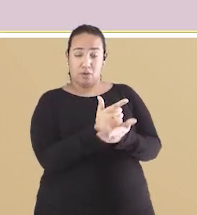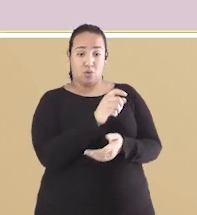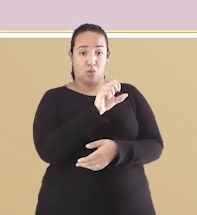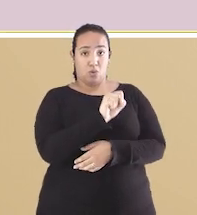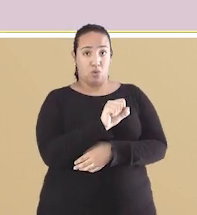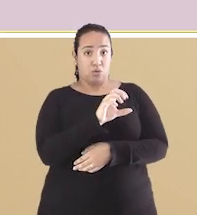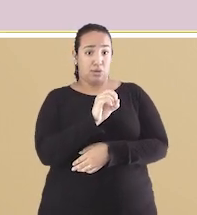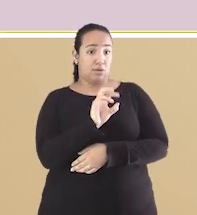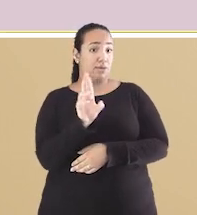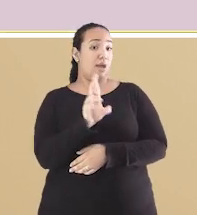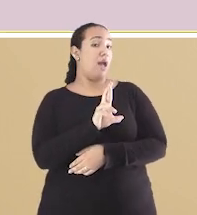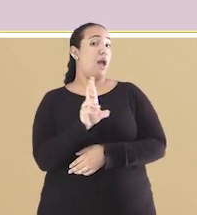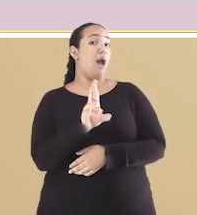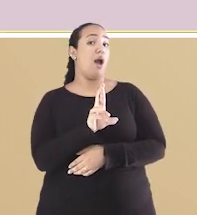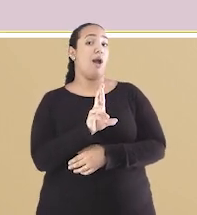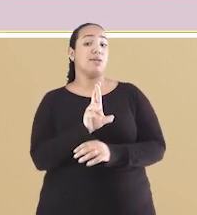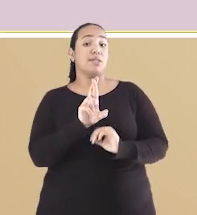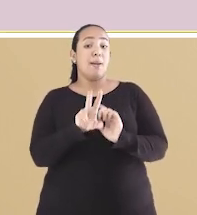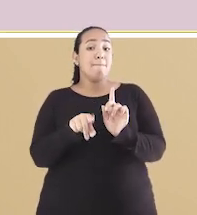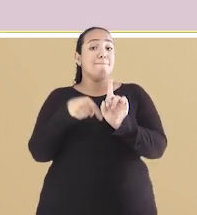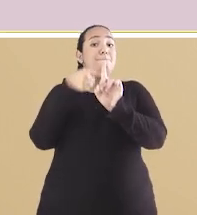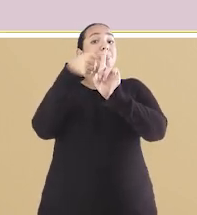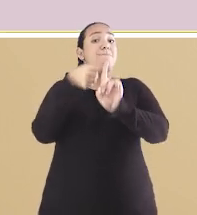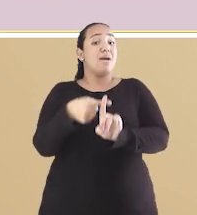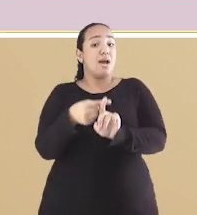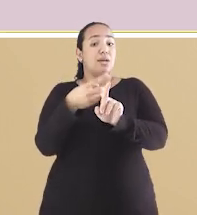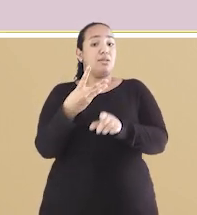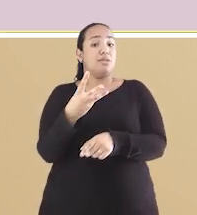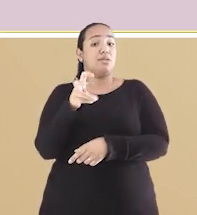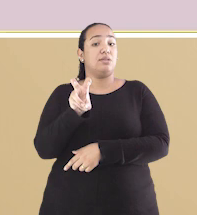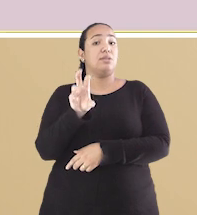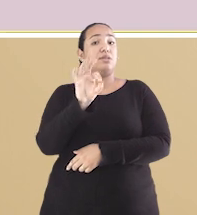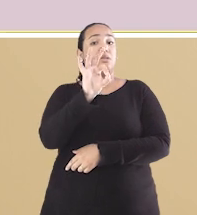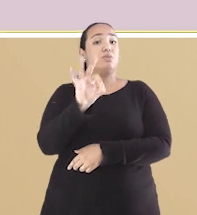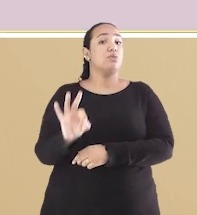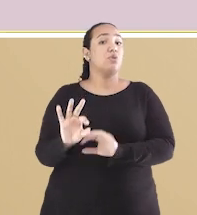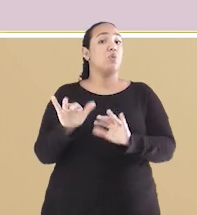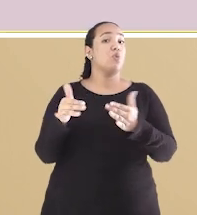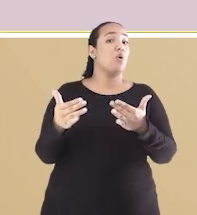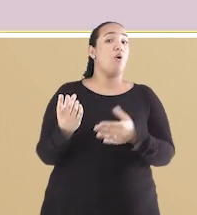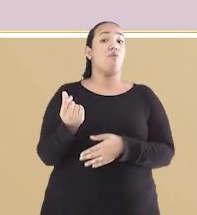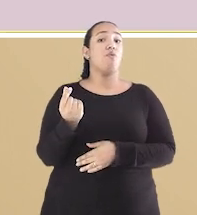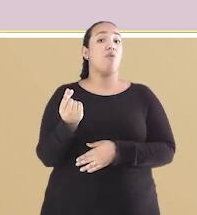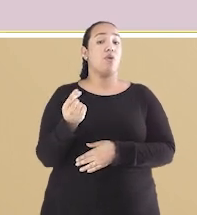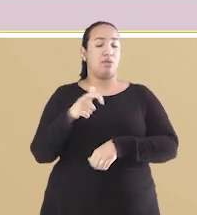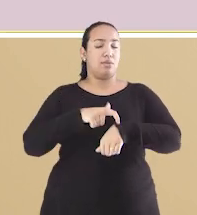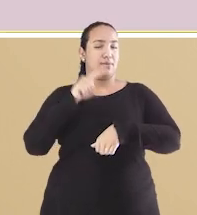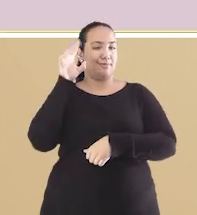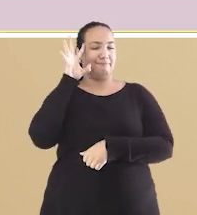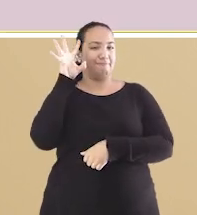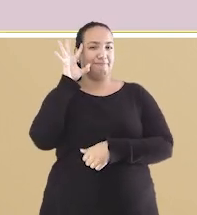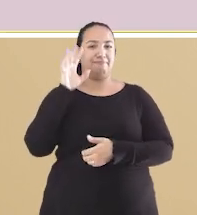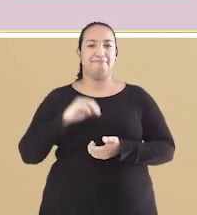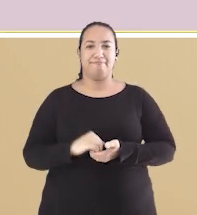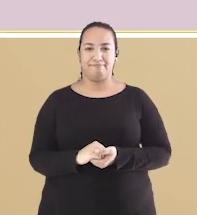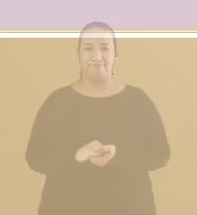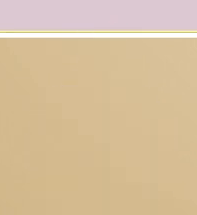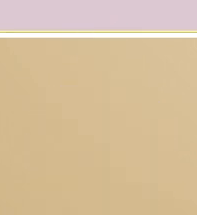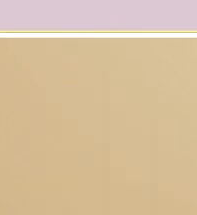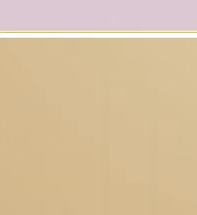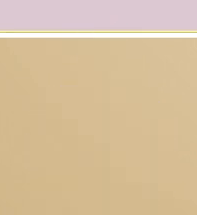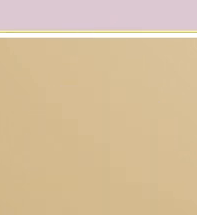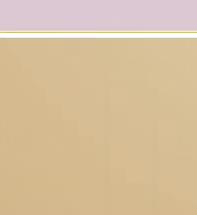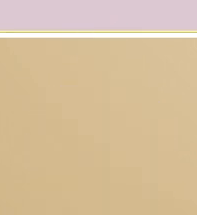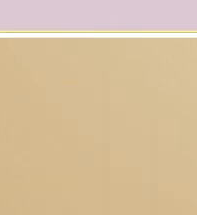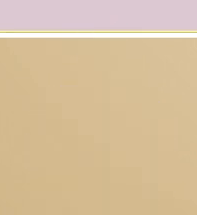sua conta de água, qual foi o valor pago pela taxa de esgoto? Vou dar um tempo para vocês pensarem.